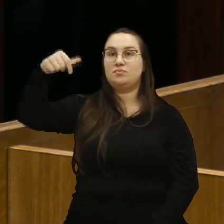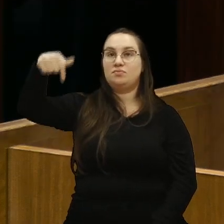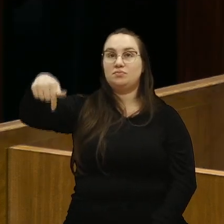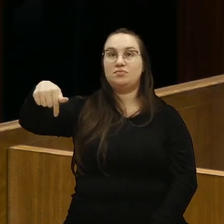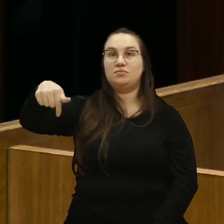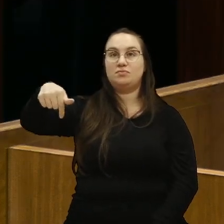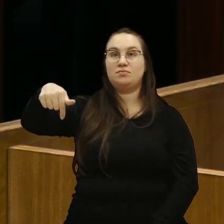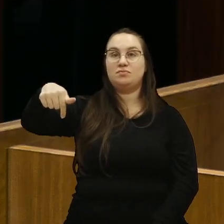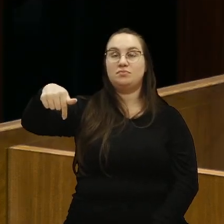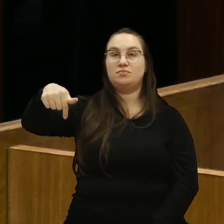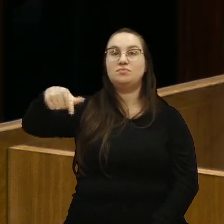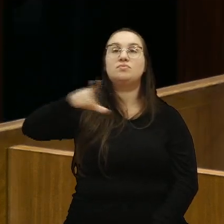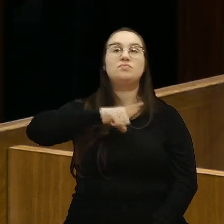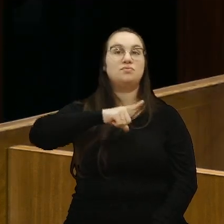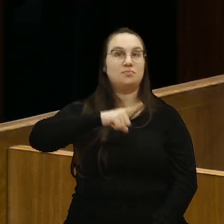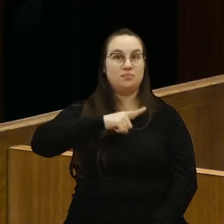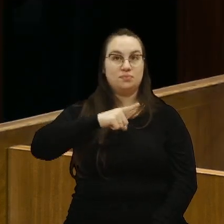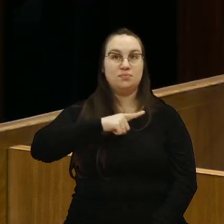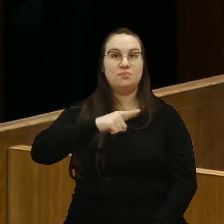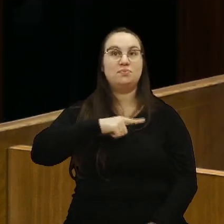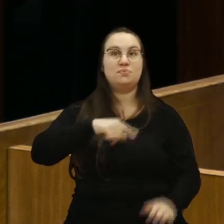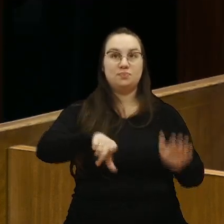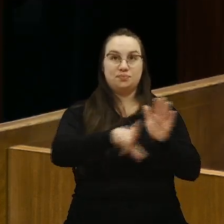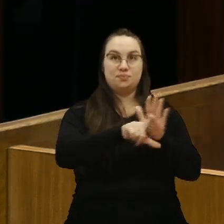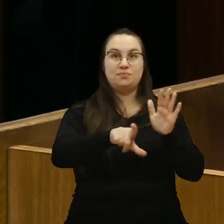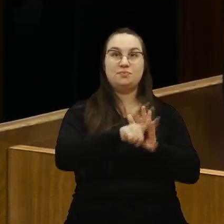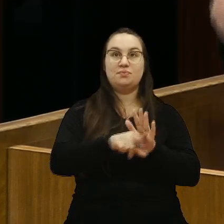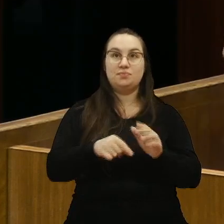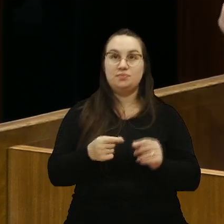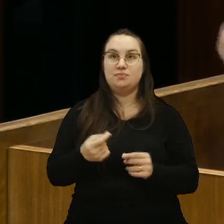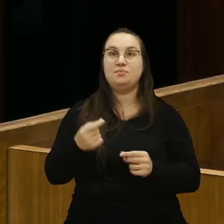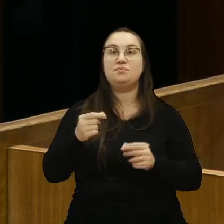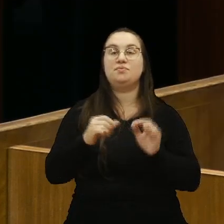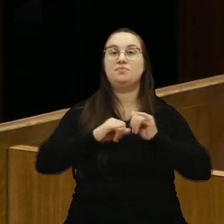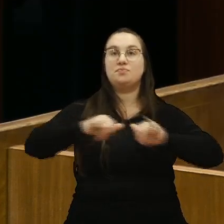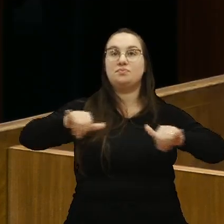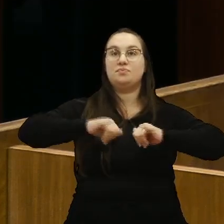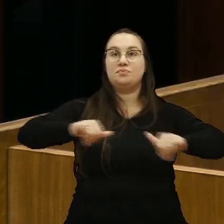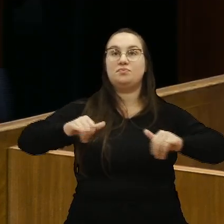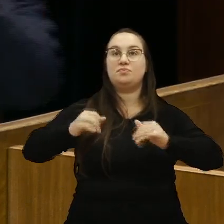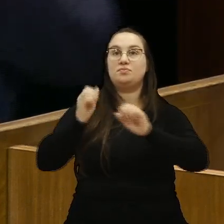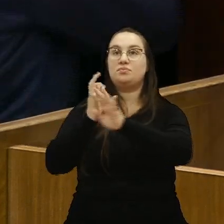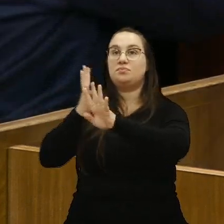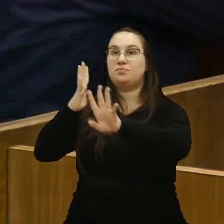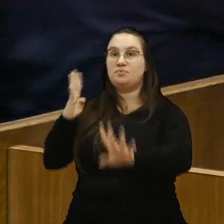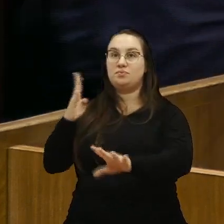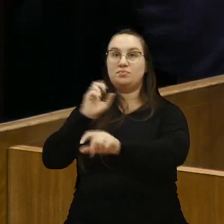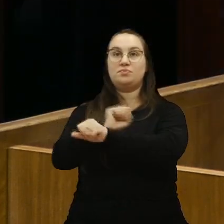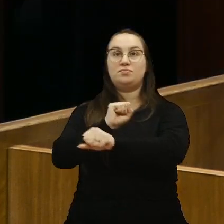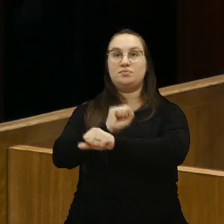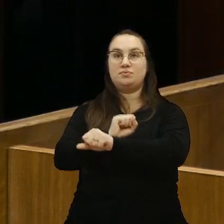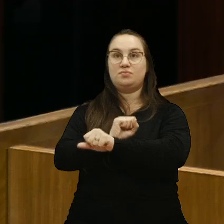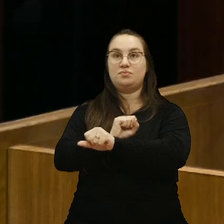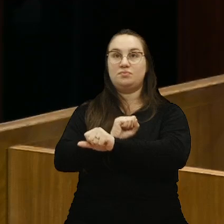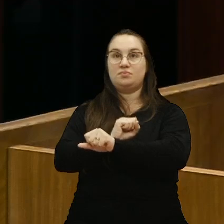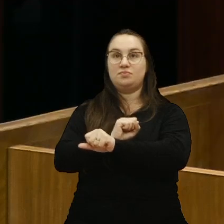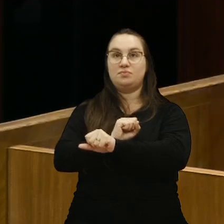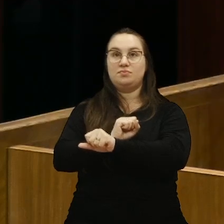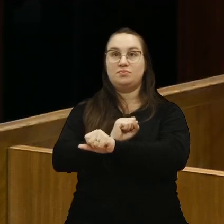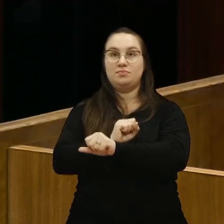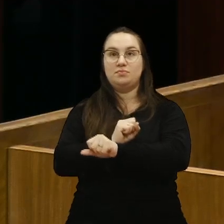8.397, tá? Existe já essa legislação que dispõe sobre a divulgação de listas de espera. É uma lei